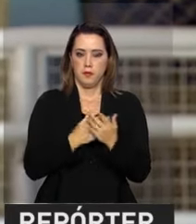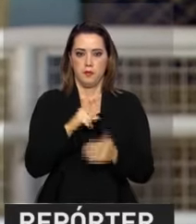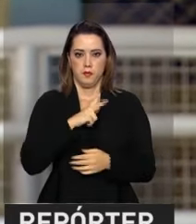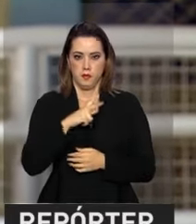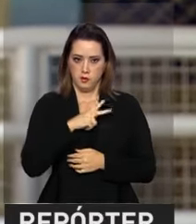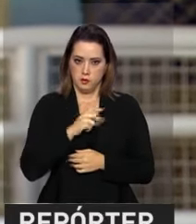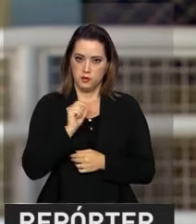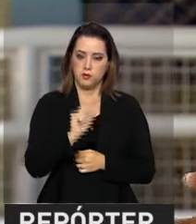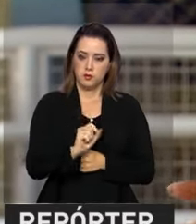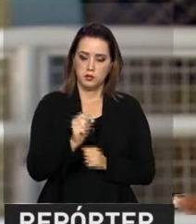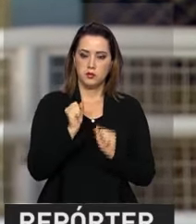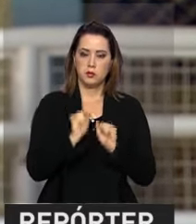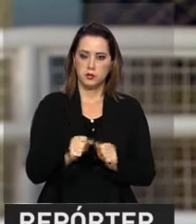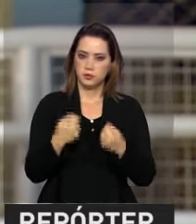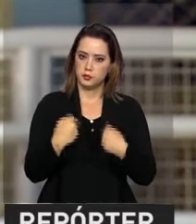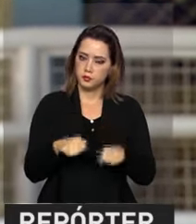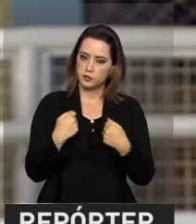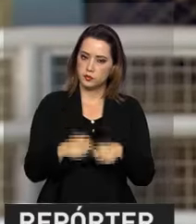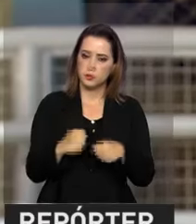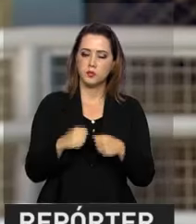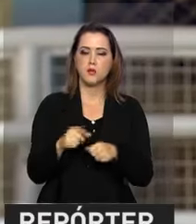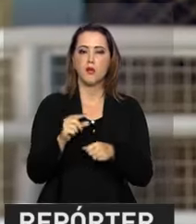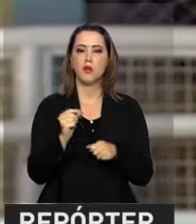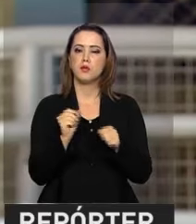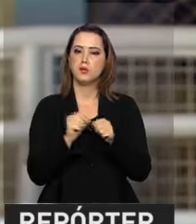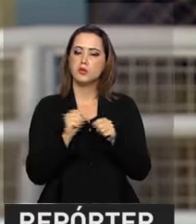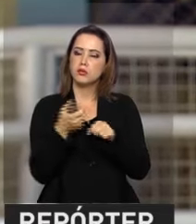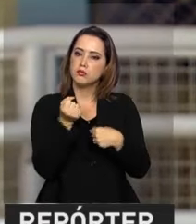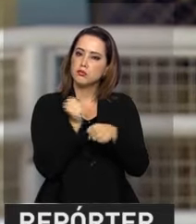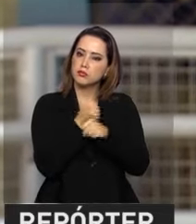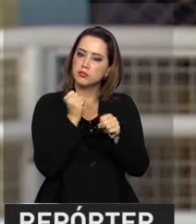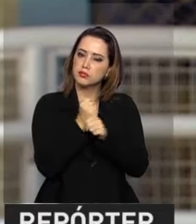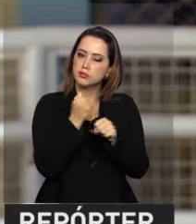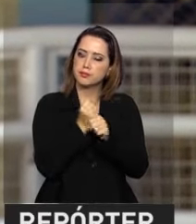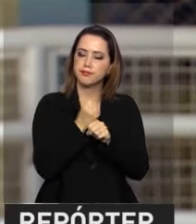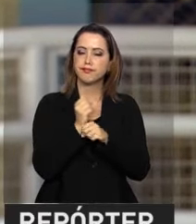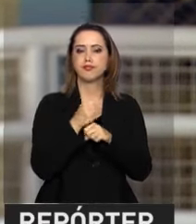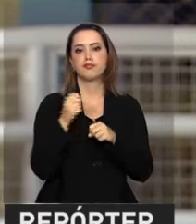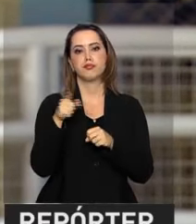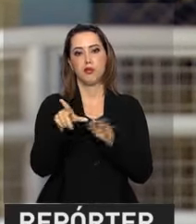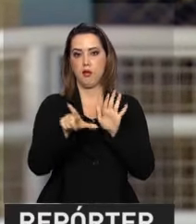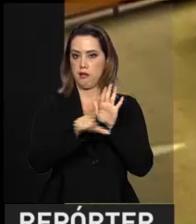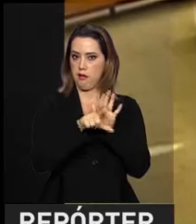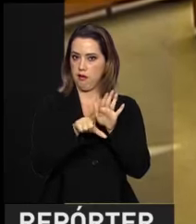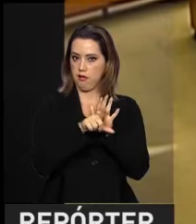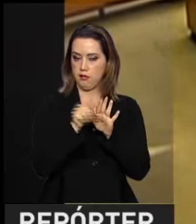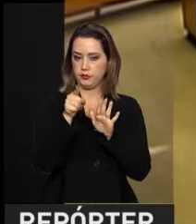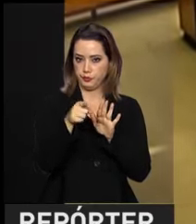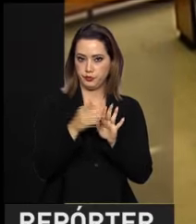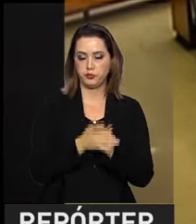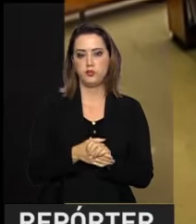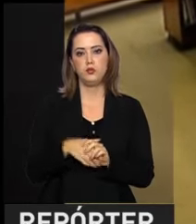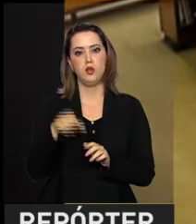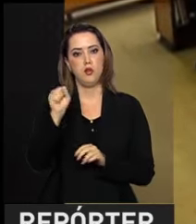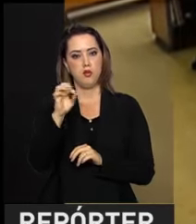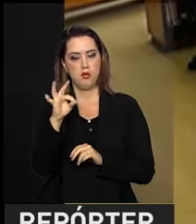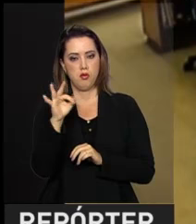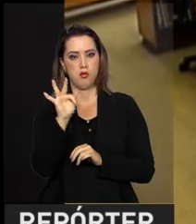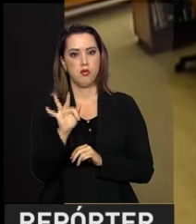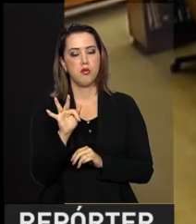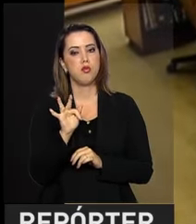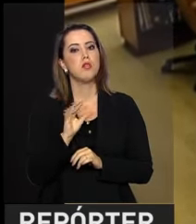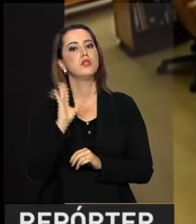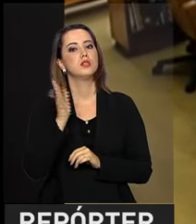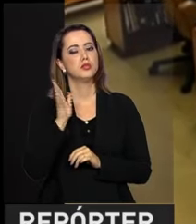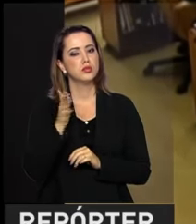que não possuem adaptações como essa vão ter que seguir o Estatuto da Pessoa com Deficiência. O Supremo Tribunal Federal